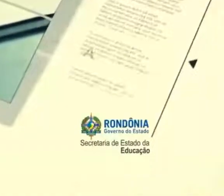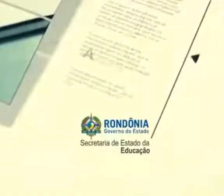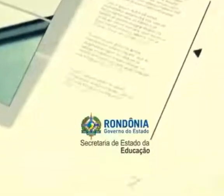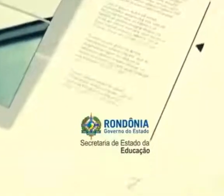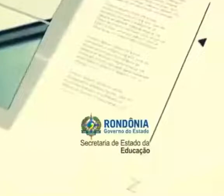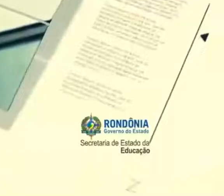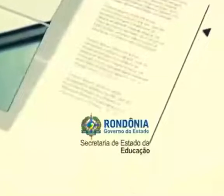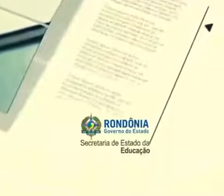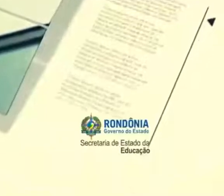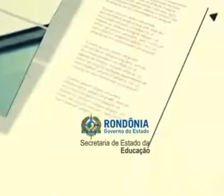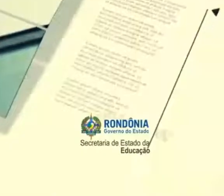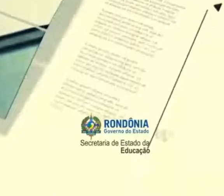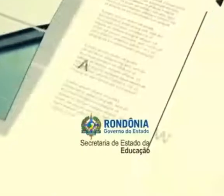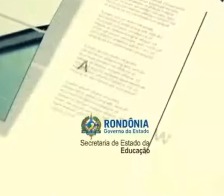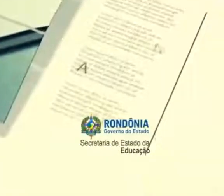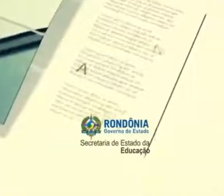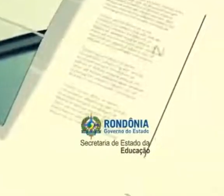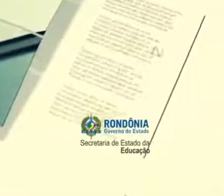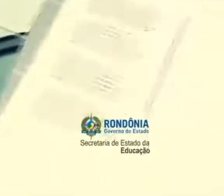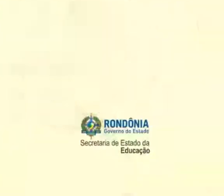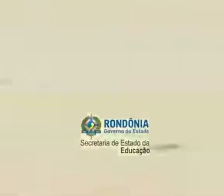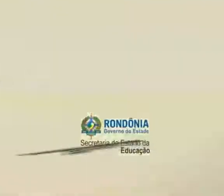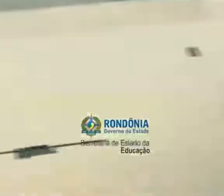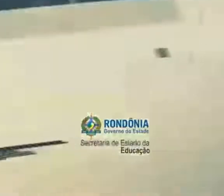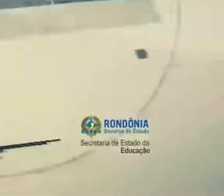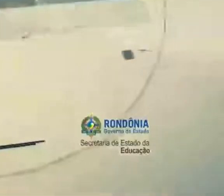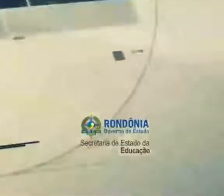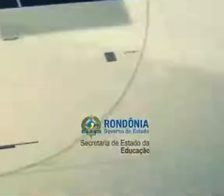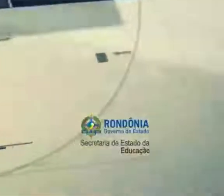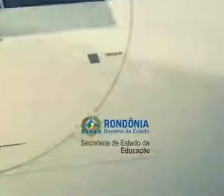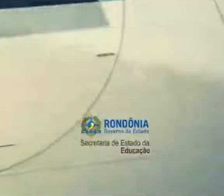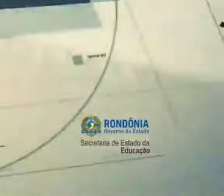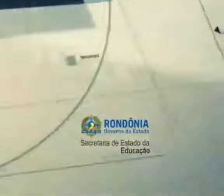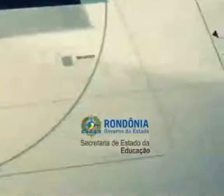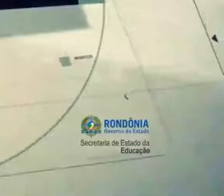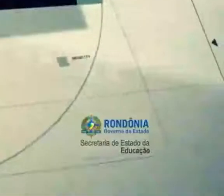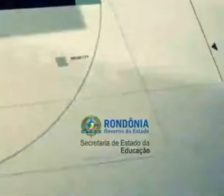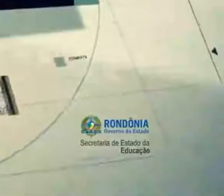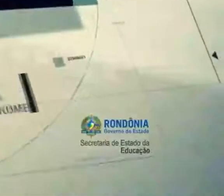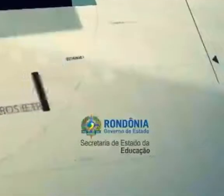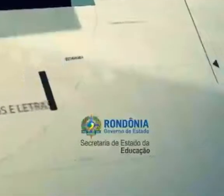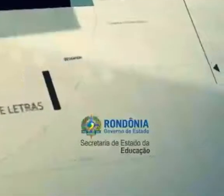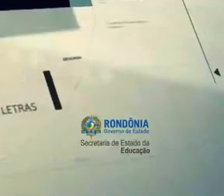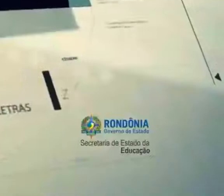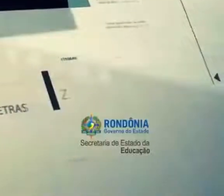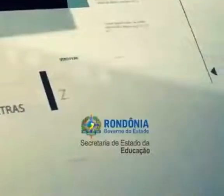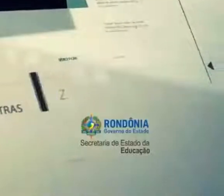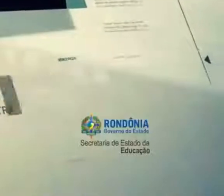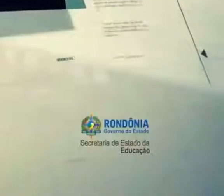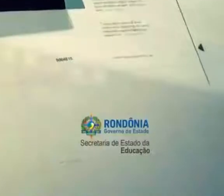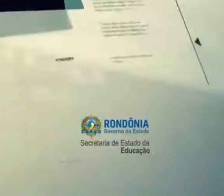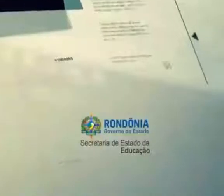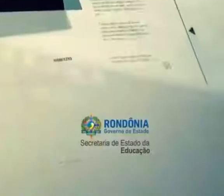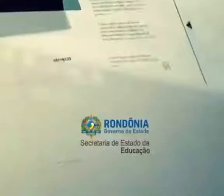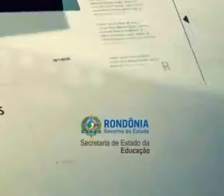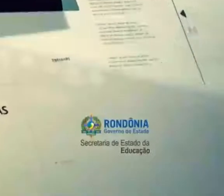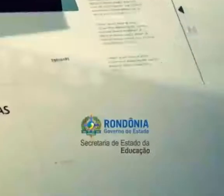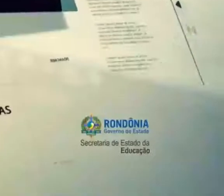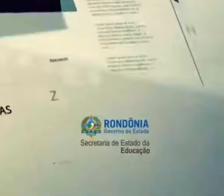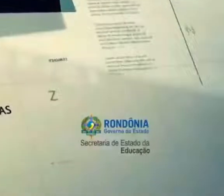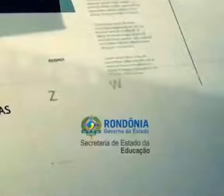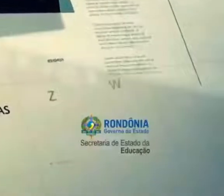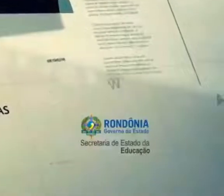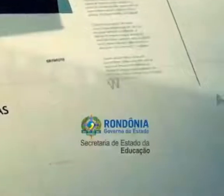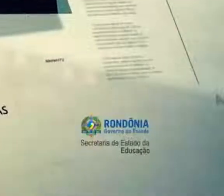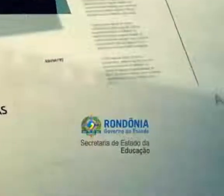para resolver problemas matemáticos? Lembra? Sim ou não? Mas por que eu estou te perguntando isso? É simples, porque tudo